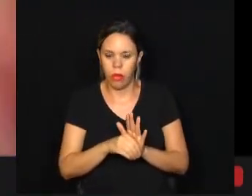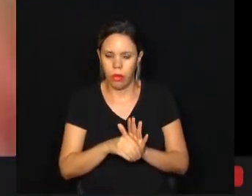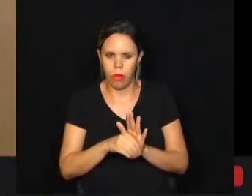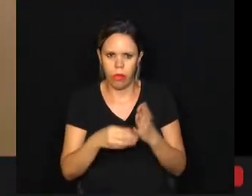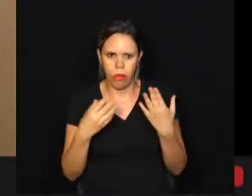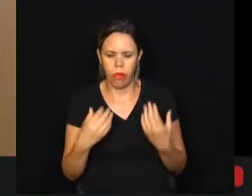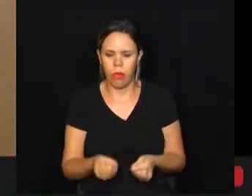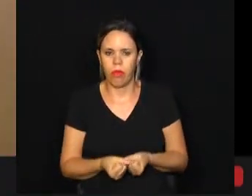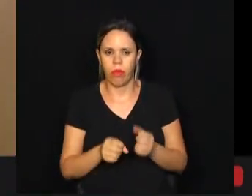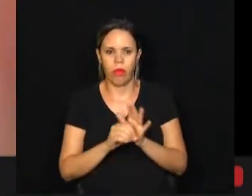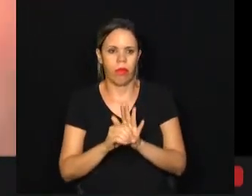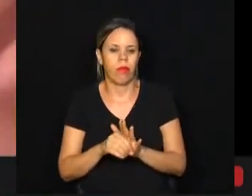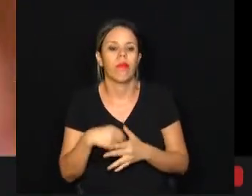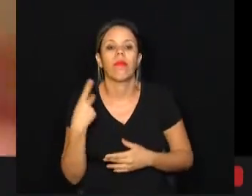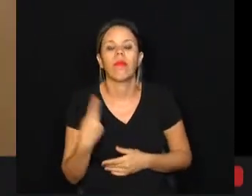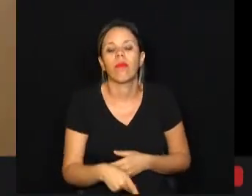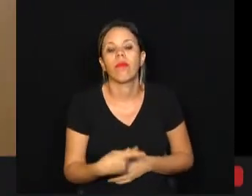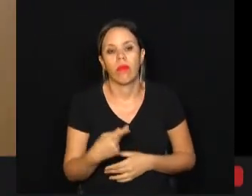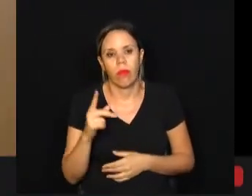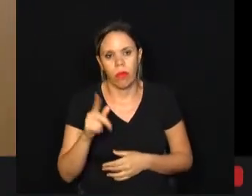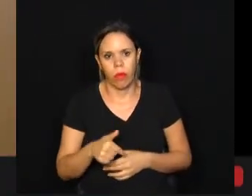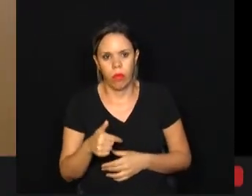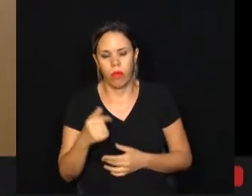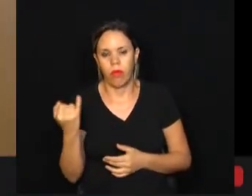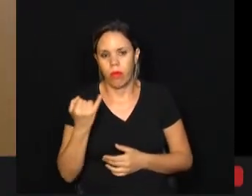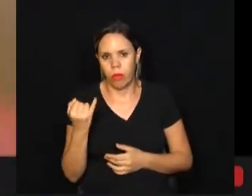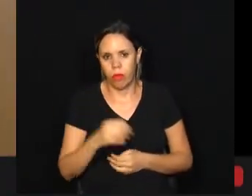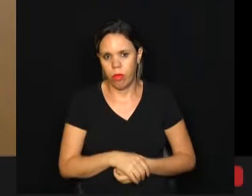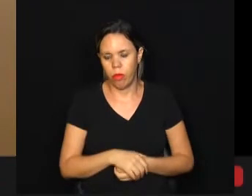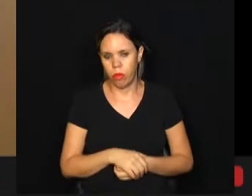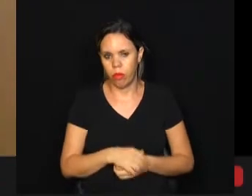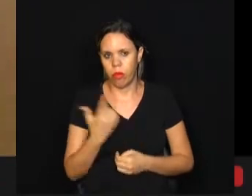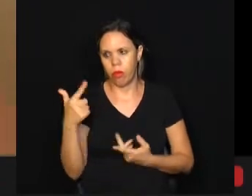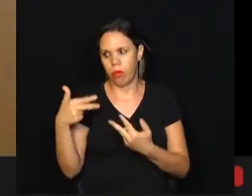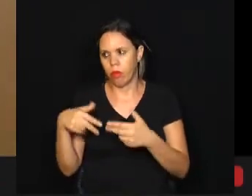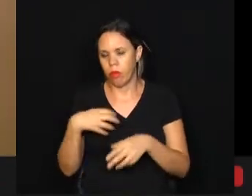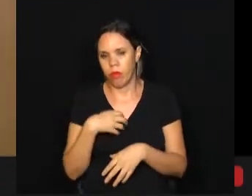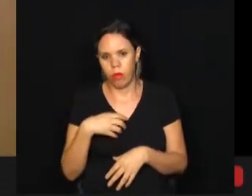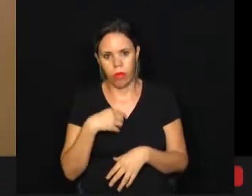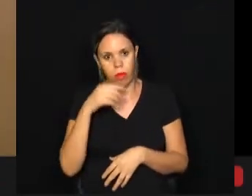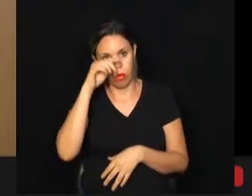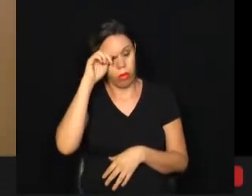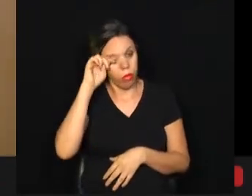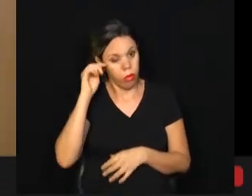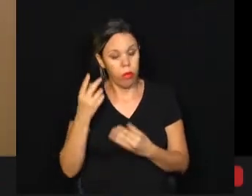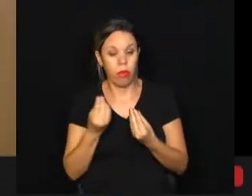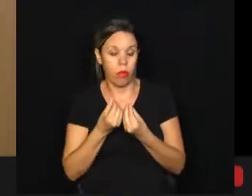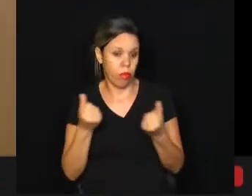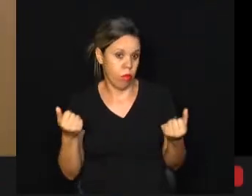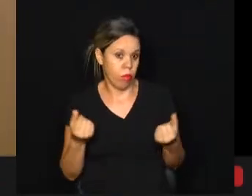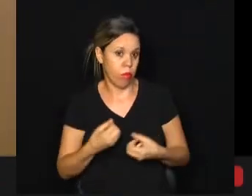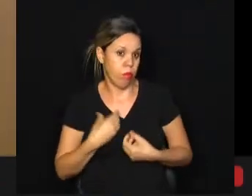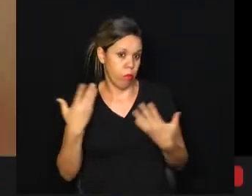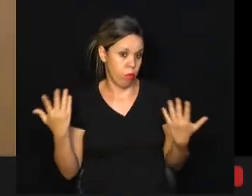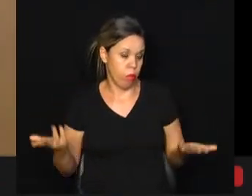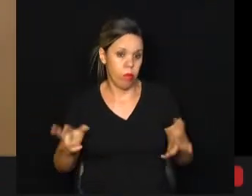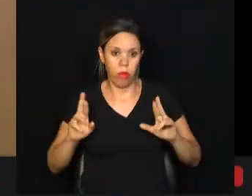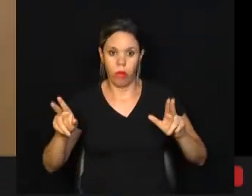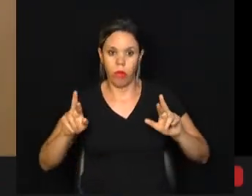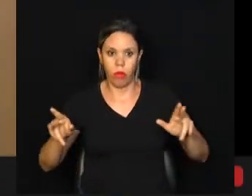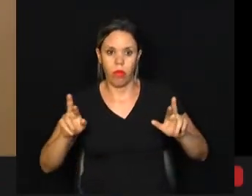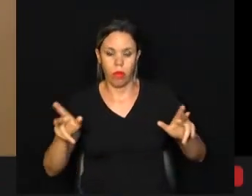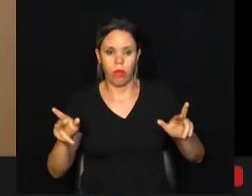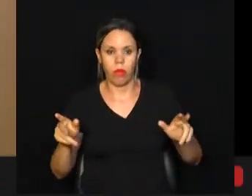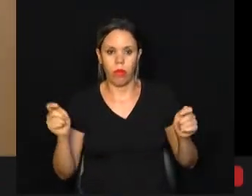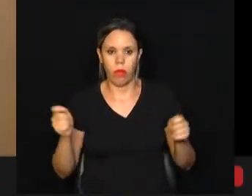seu simbólico, e o seu simbólico é significativo, outras formas muito delicadas de se expressar possuem as suas